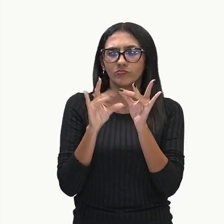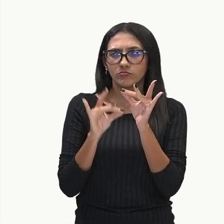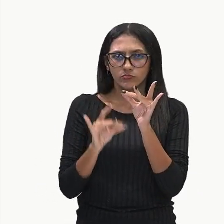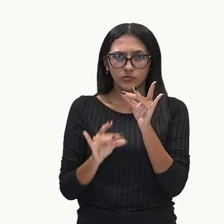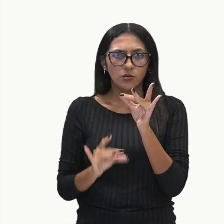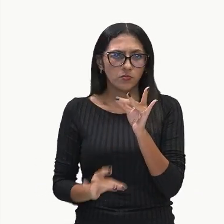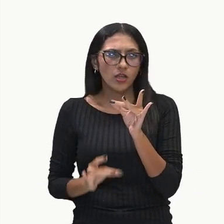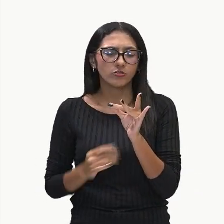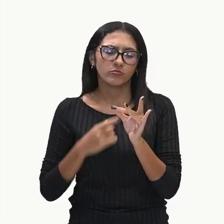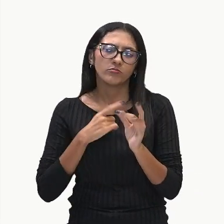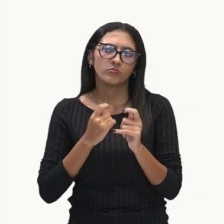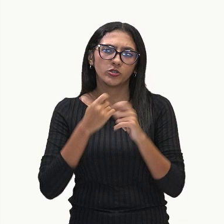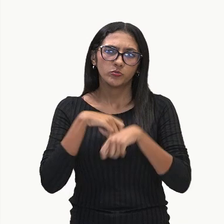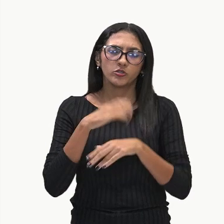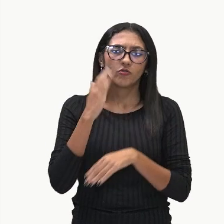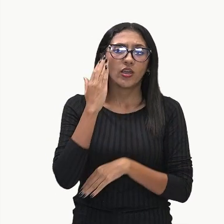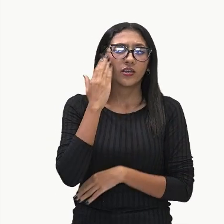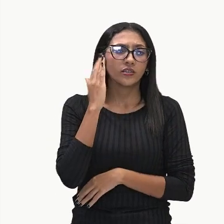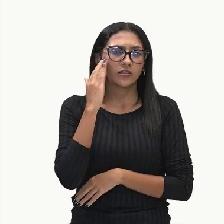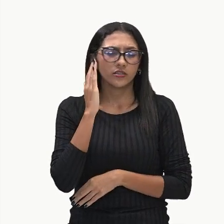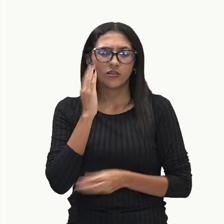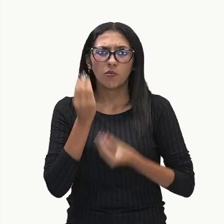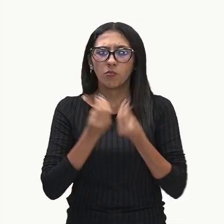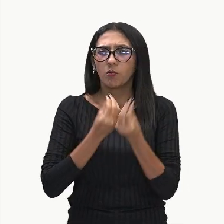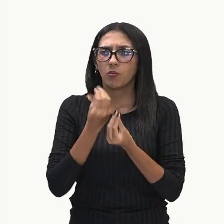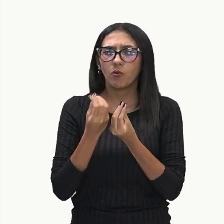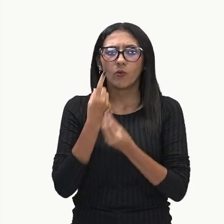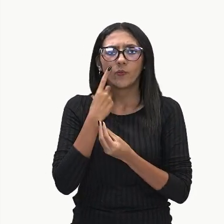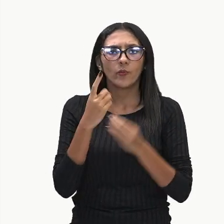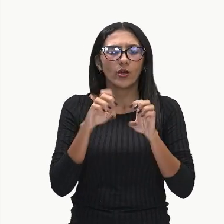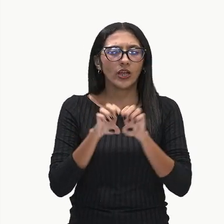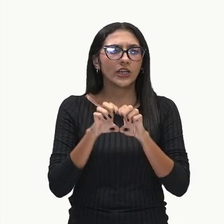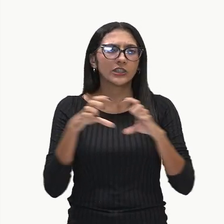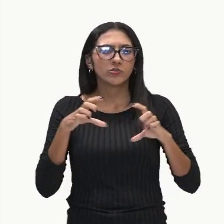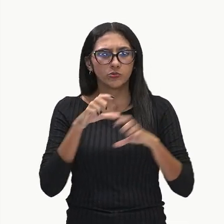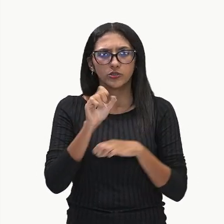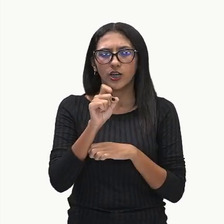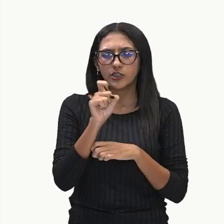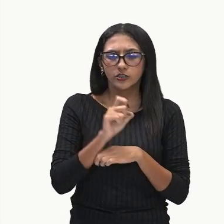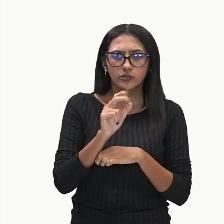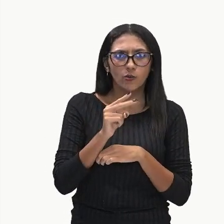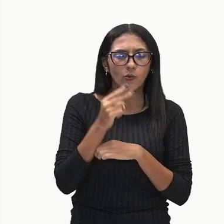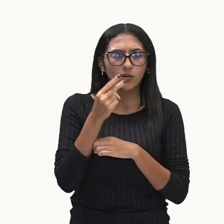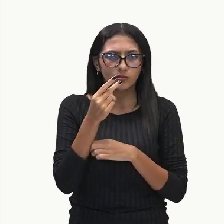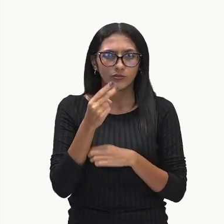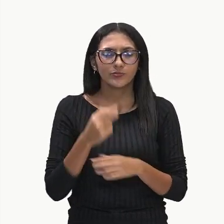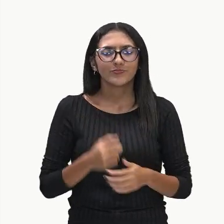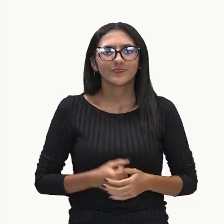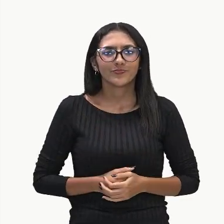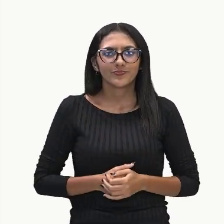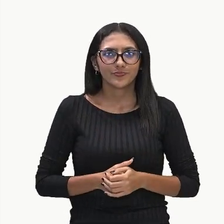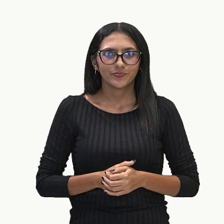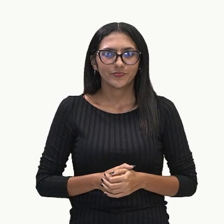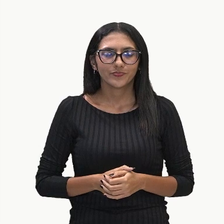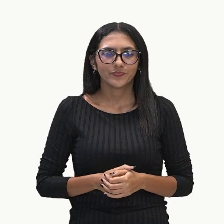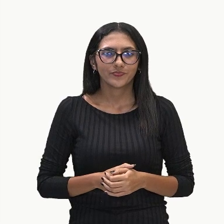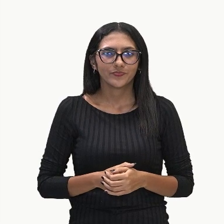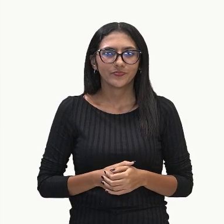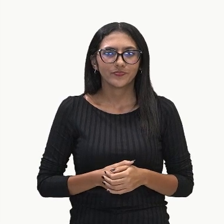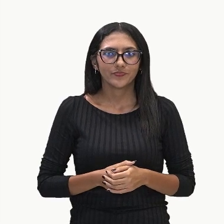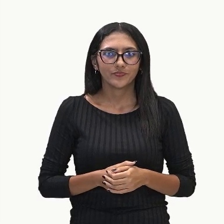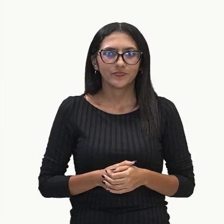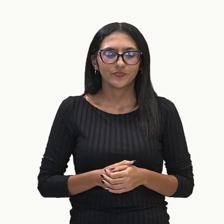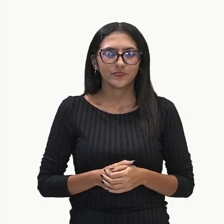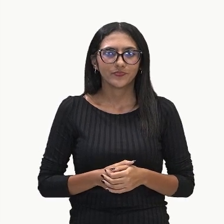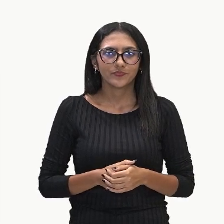um pouquinho a respeito desta equação incompleta, ok? Então, se